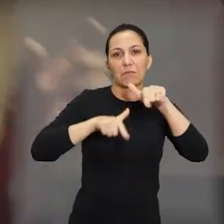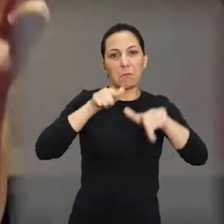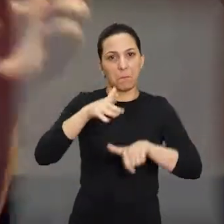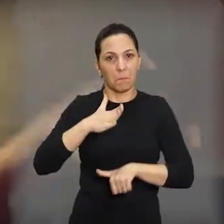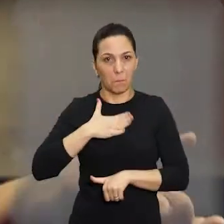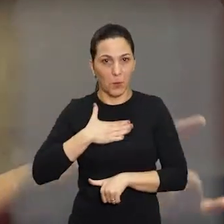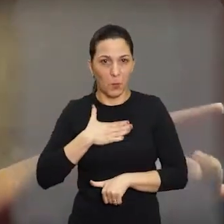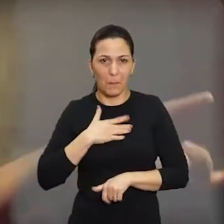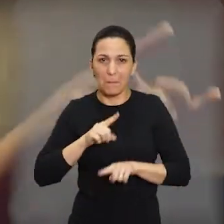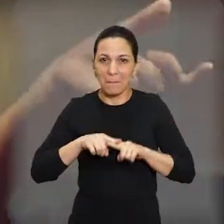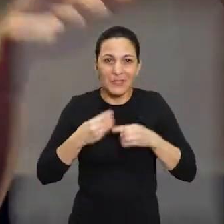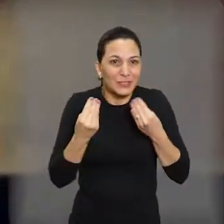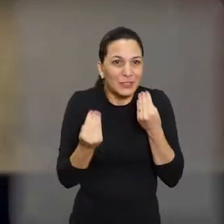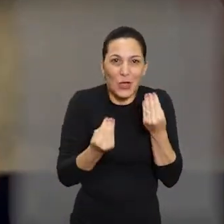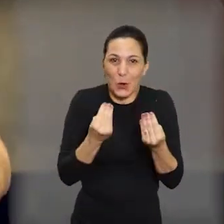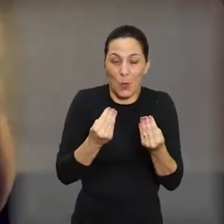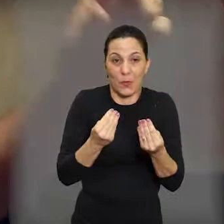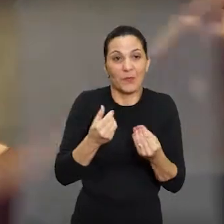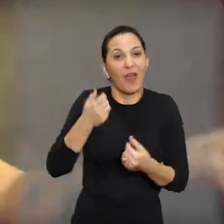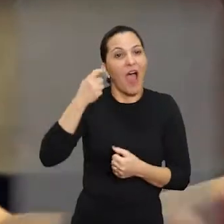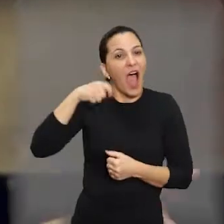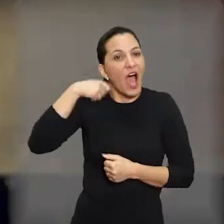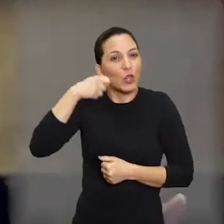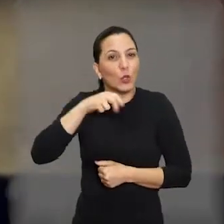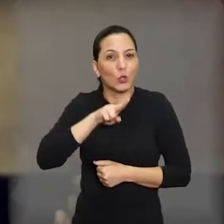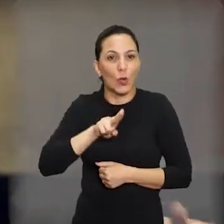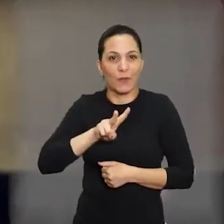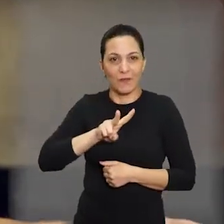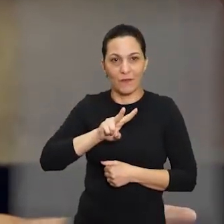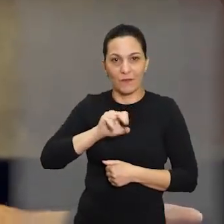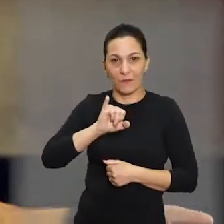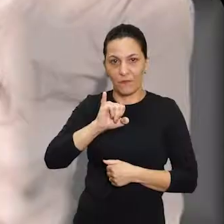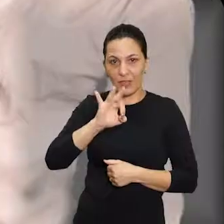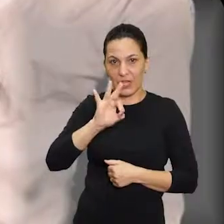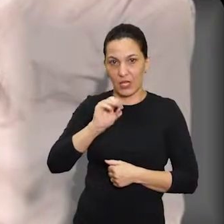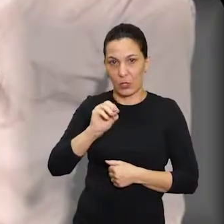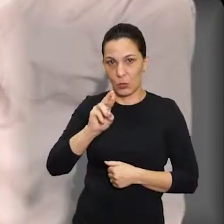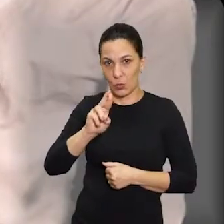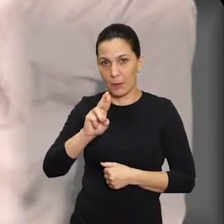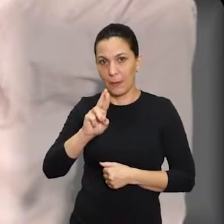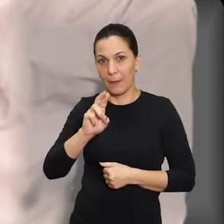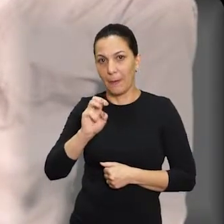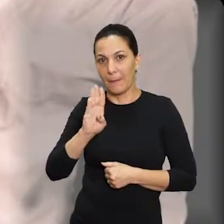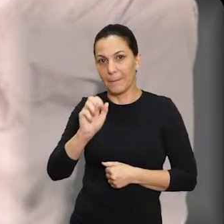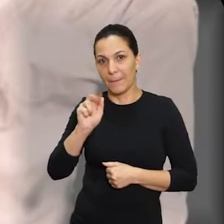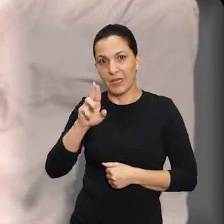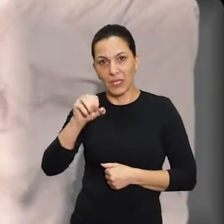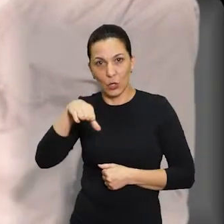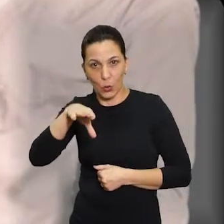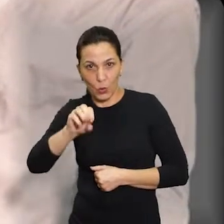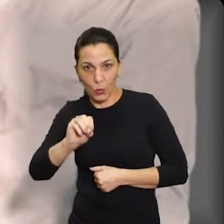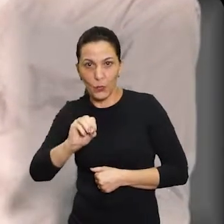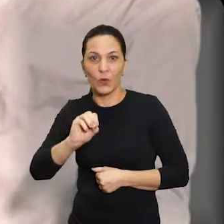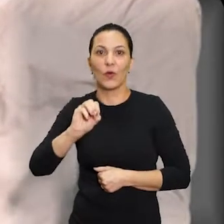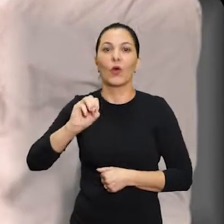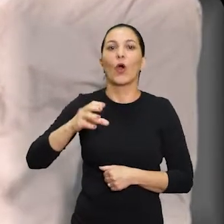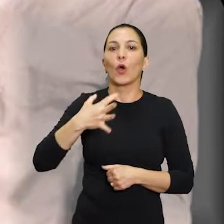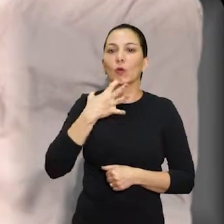tenho que fazer com que o teatro seja o meu trabalho, mas de que maneira? Há 14 anos eu conheci o Vitor